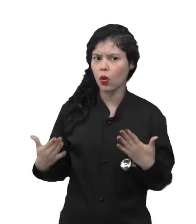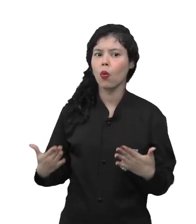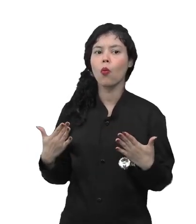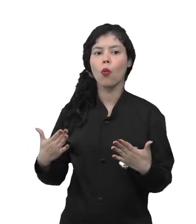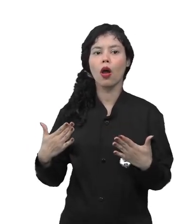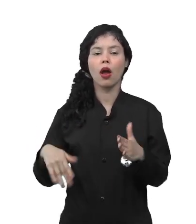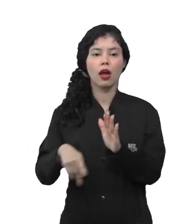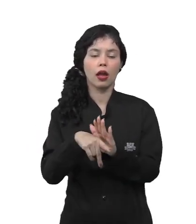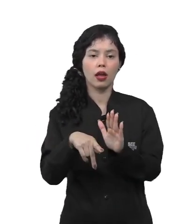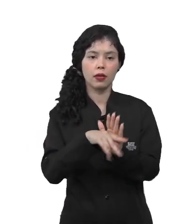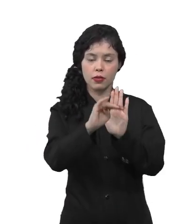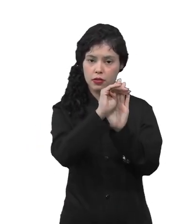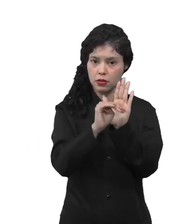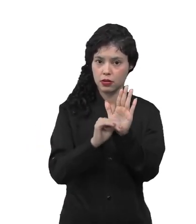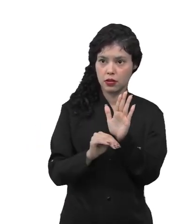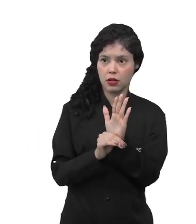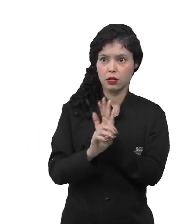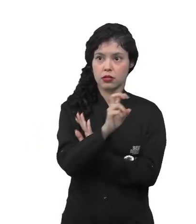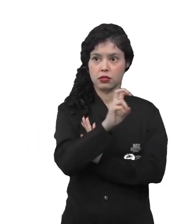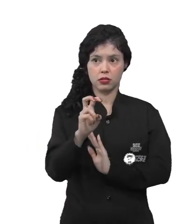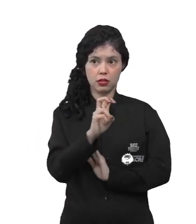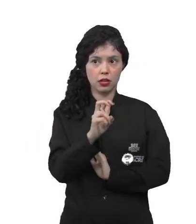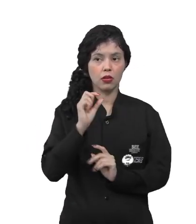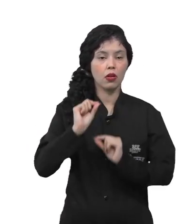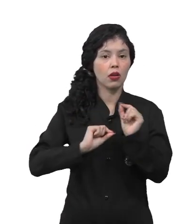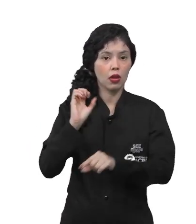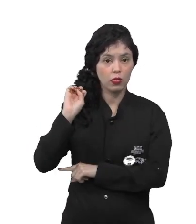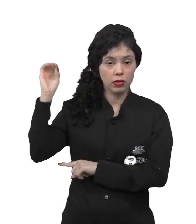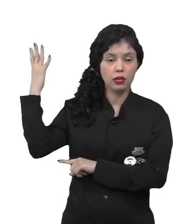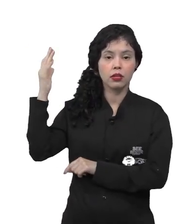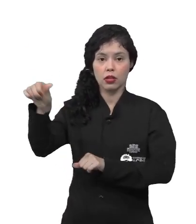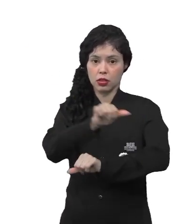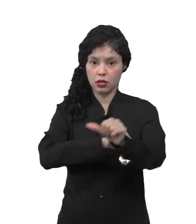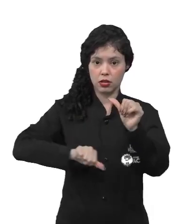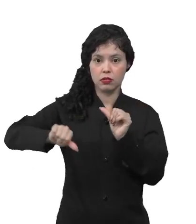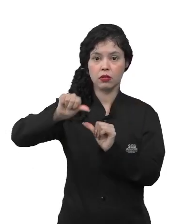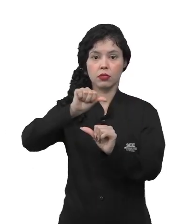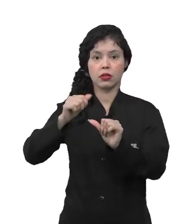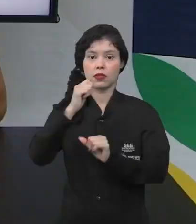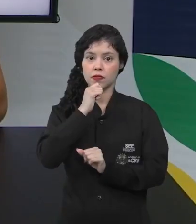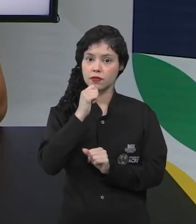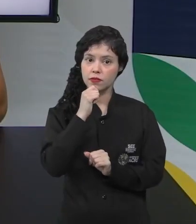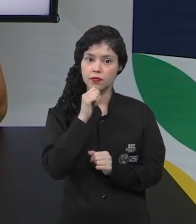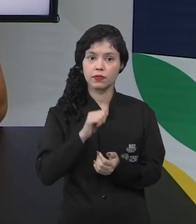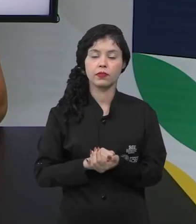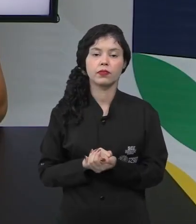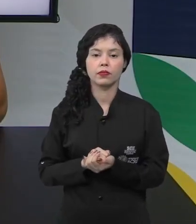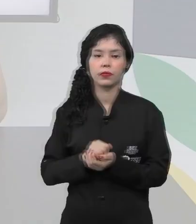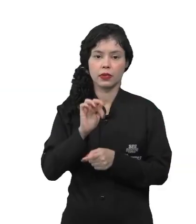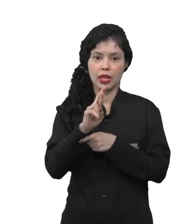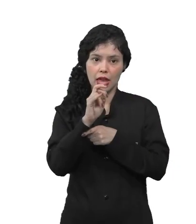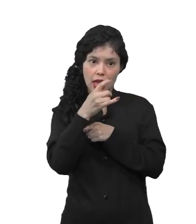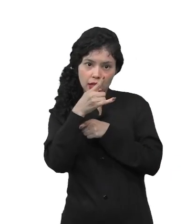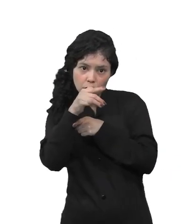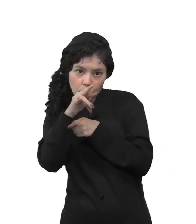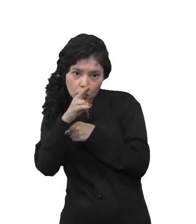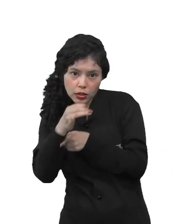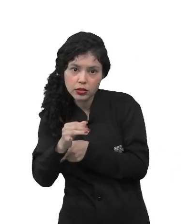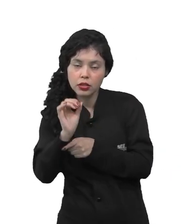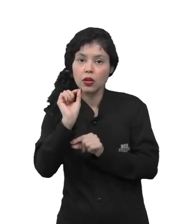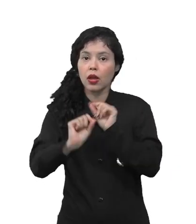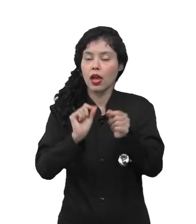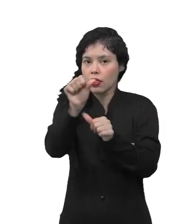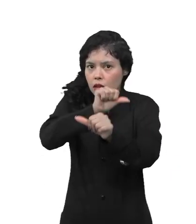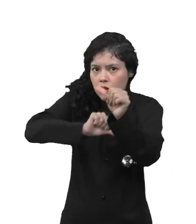dessas etapas, né, das 5 etapas numeradas, ocorre uma transformação redox? Falou